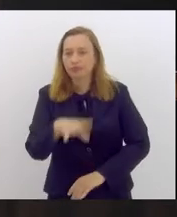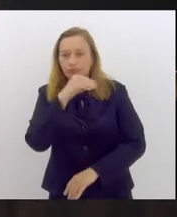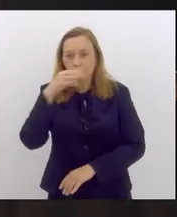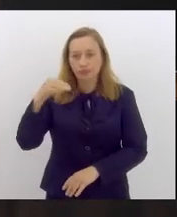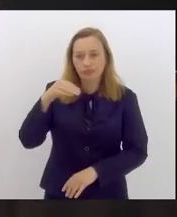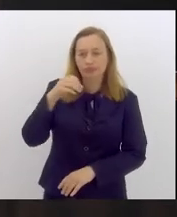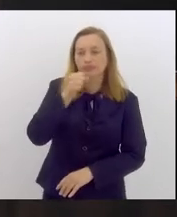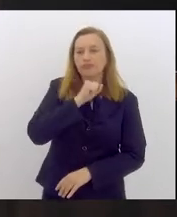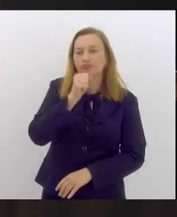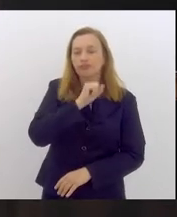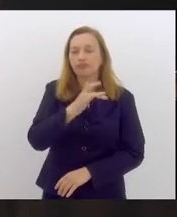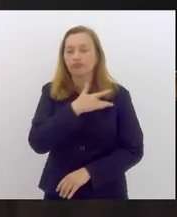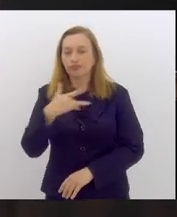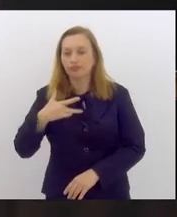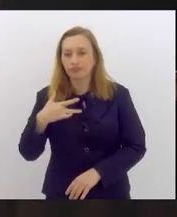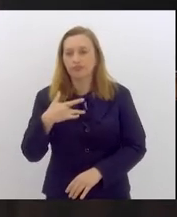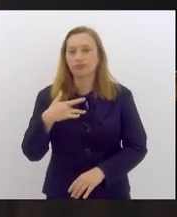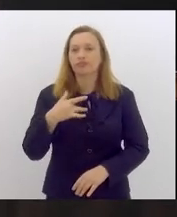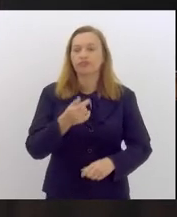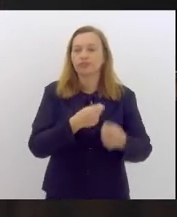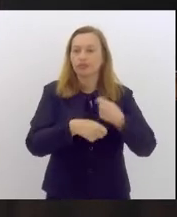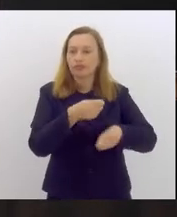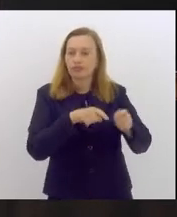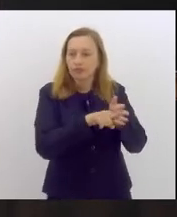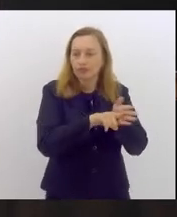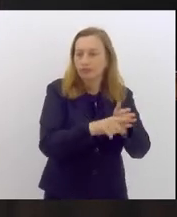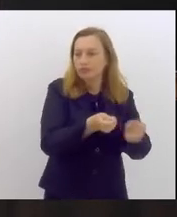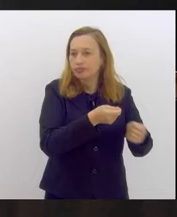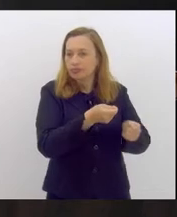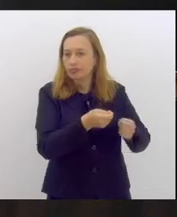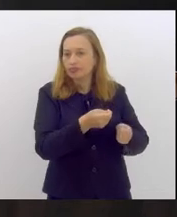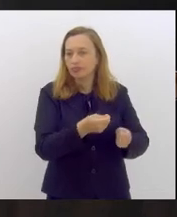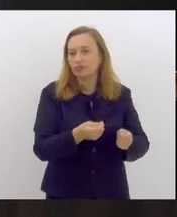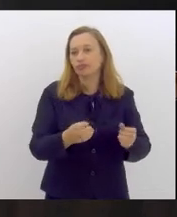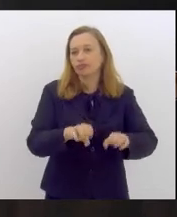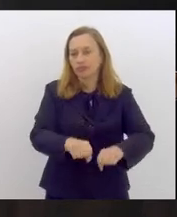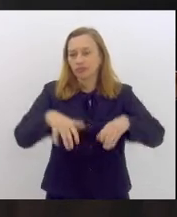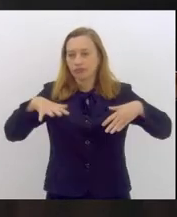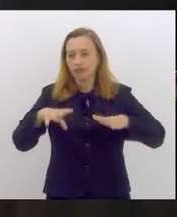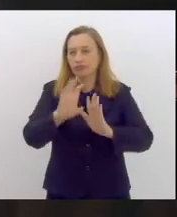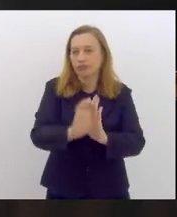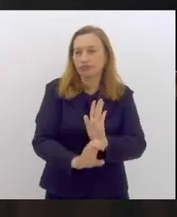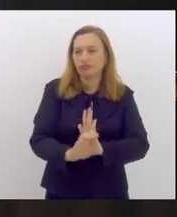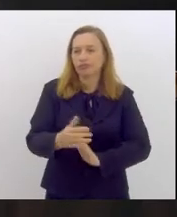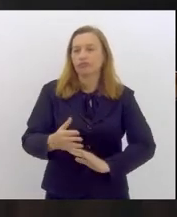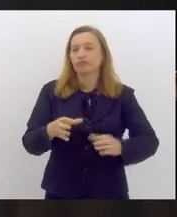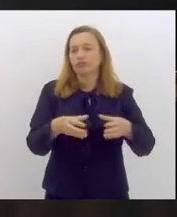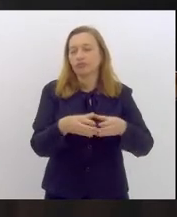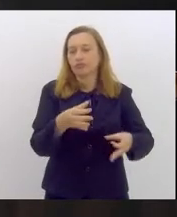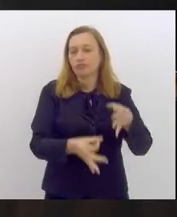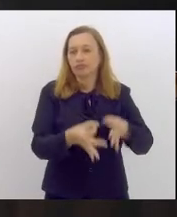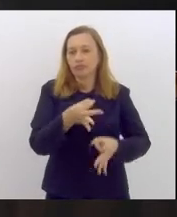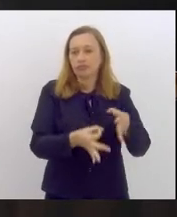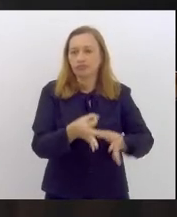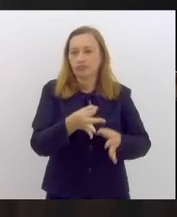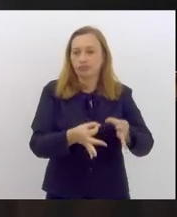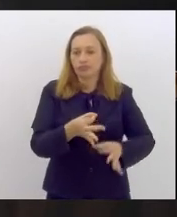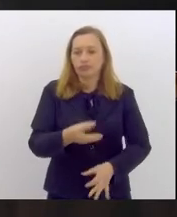de Saúde, de Orçamento, Finanças, Fiscalização Financeira e Controle, as emendas de plenário. Para emitir parecer para a Comissão de Constituição e